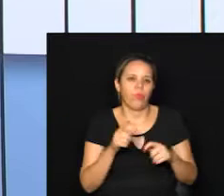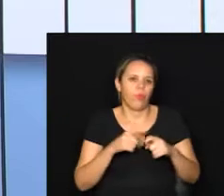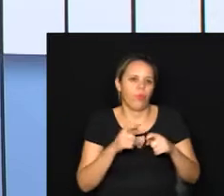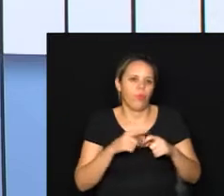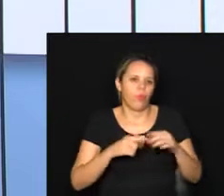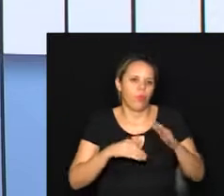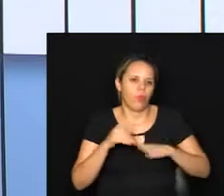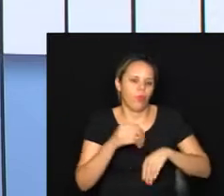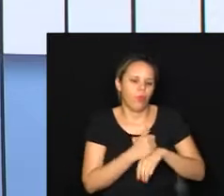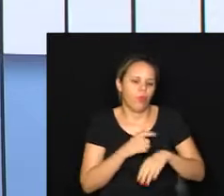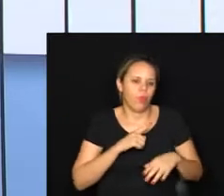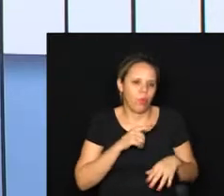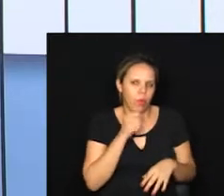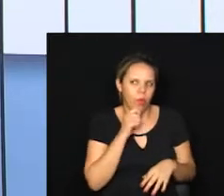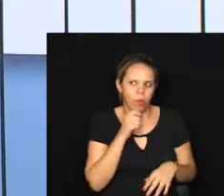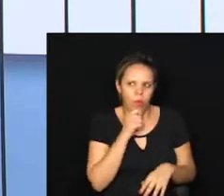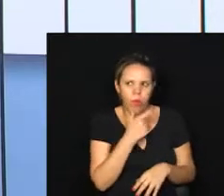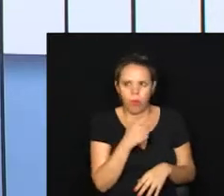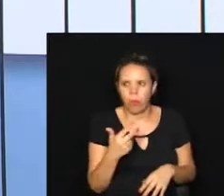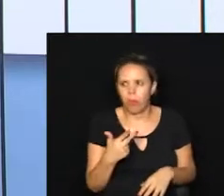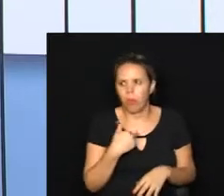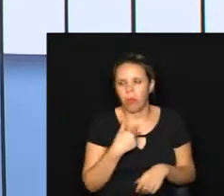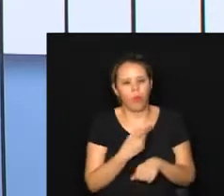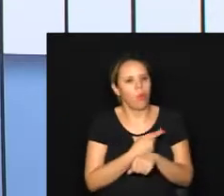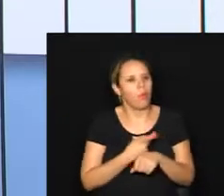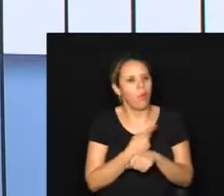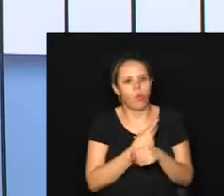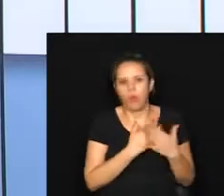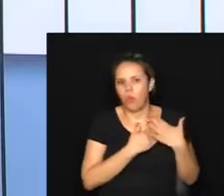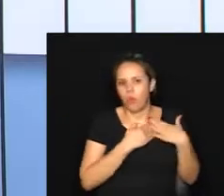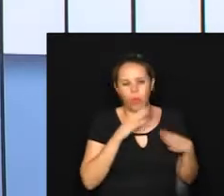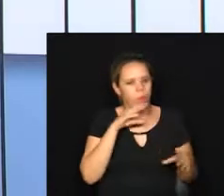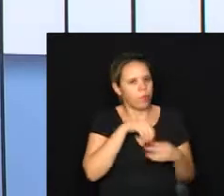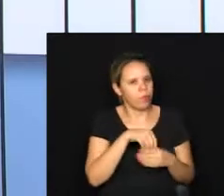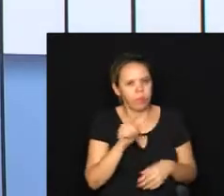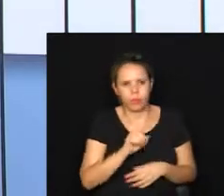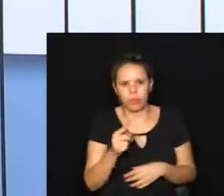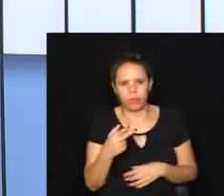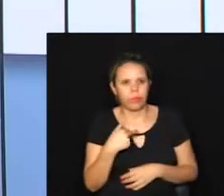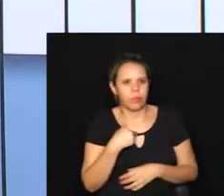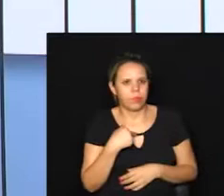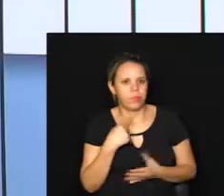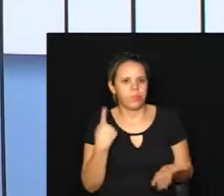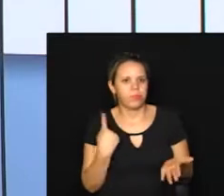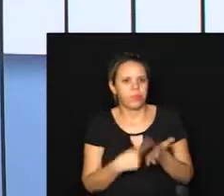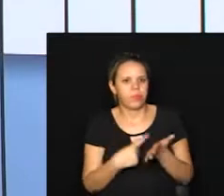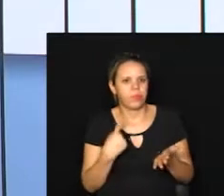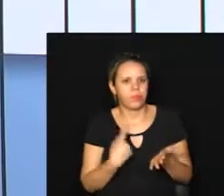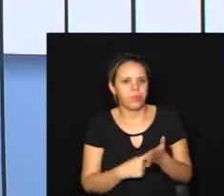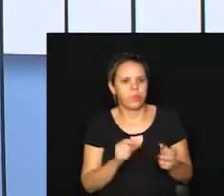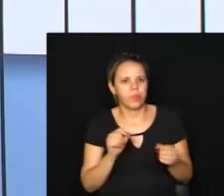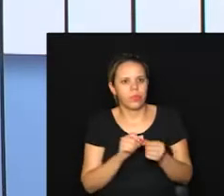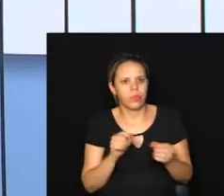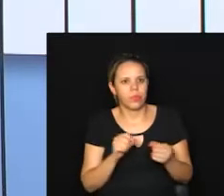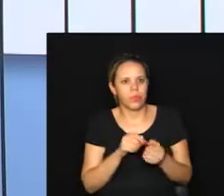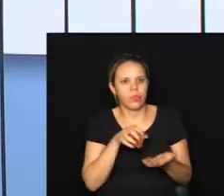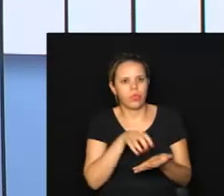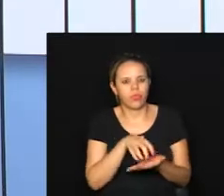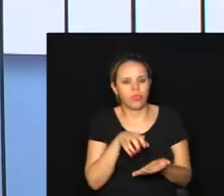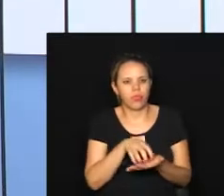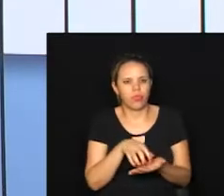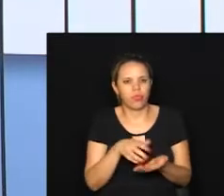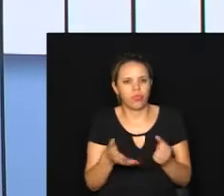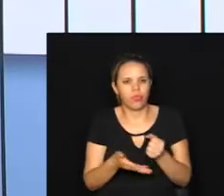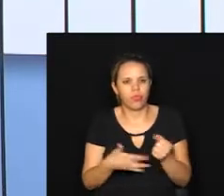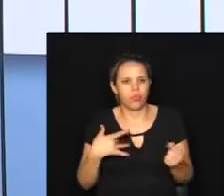especialidades e ainda não pode procurar o AME diretamente, viu, Gabriel? O agendamento é feito por meio de unidades de